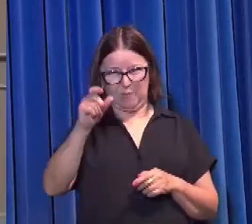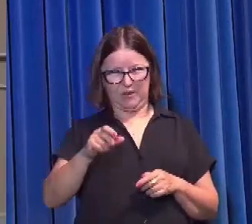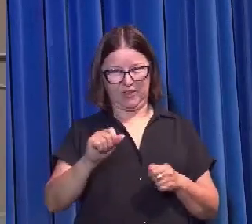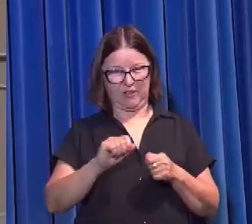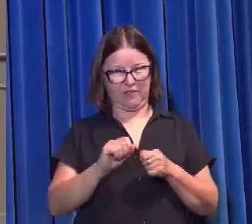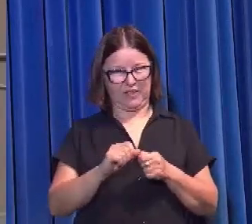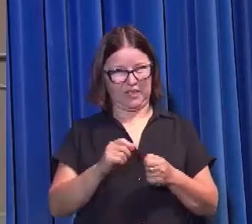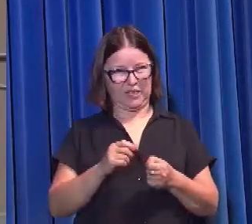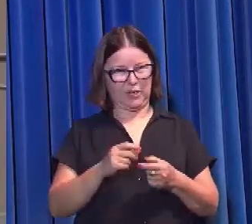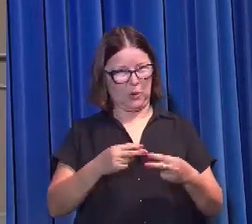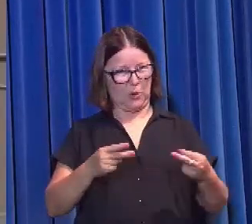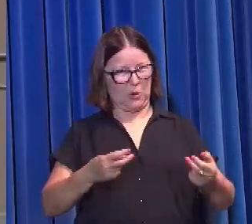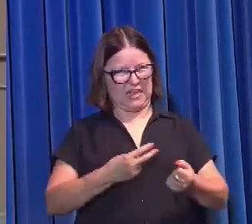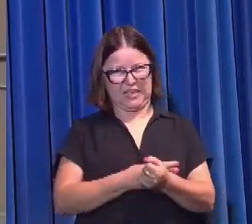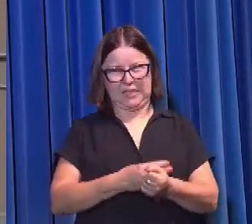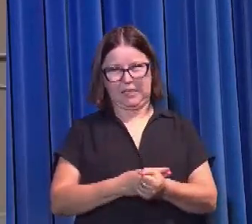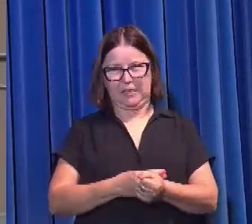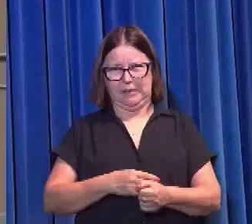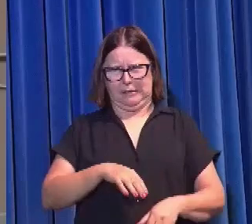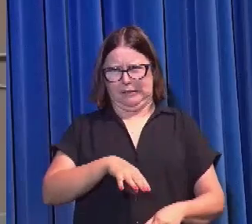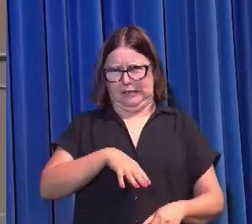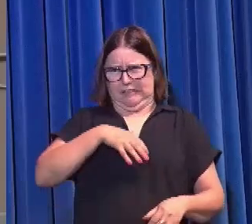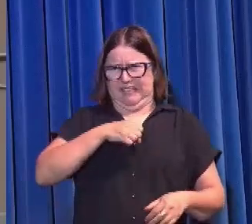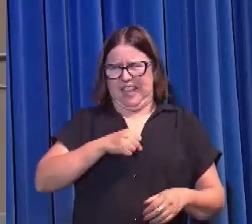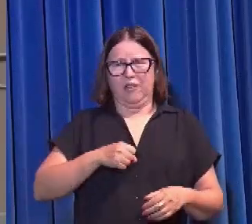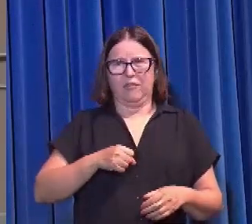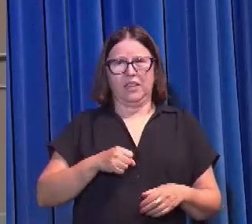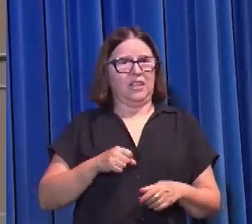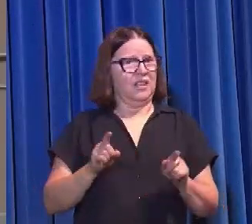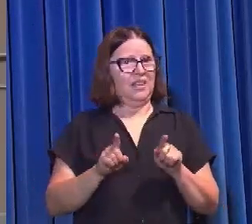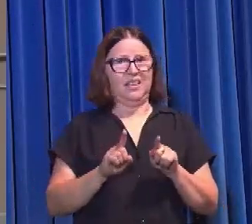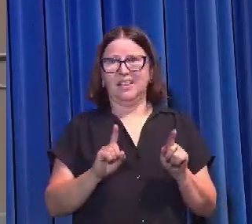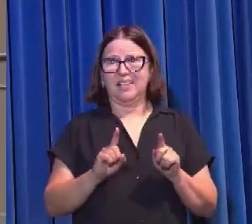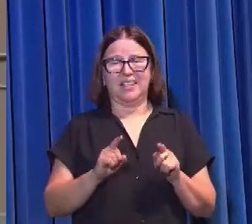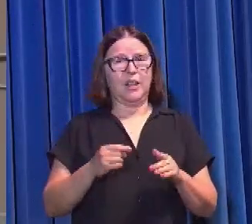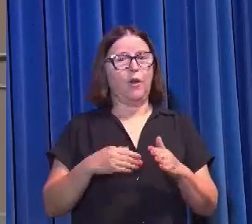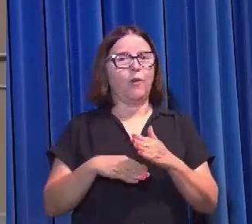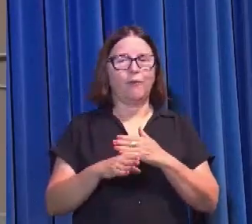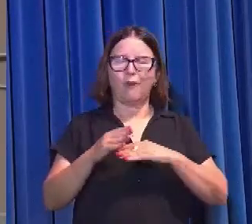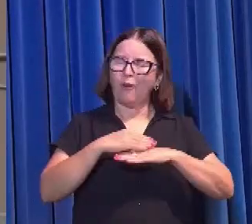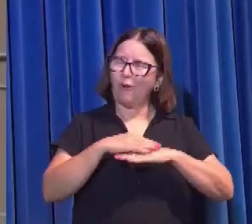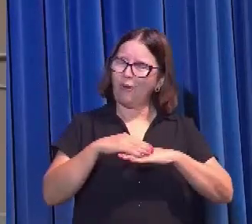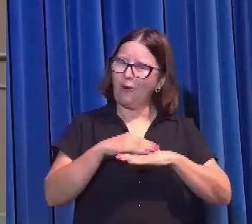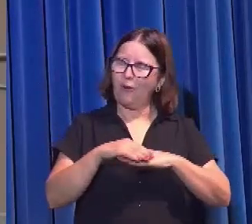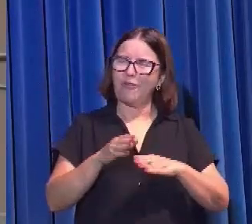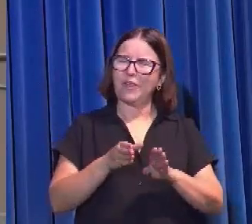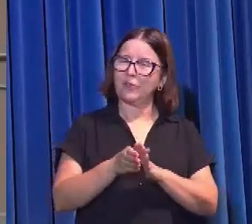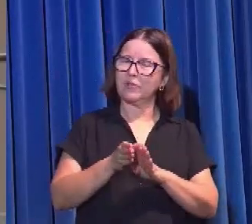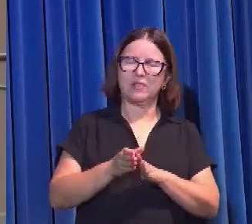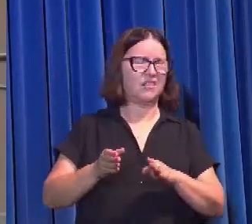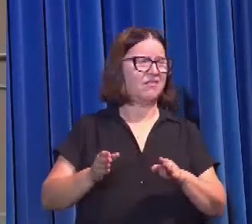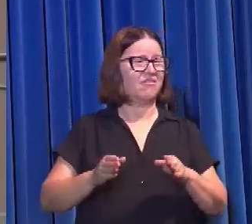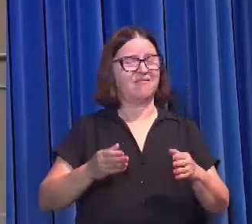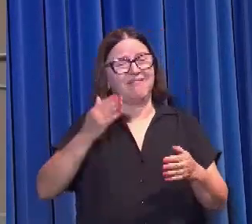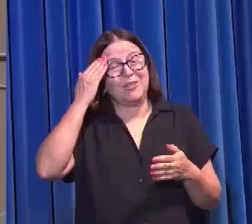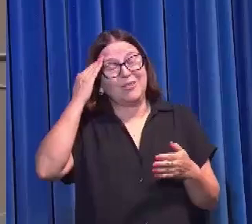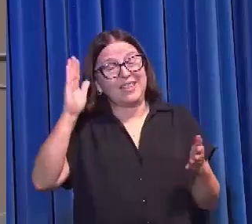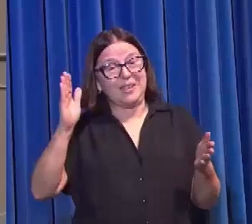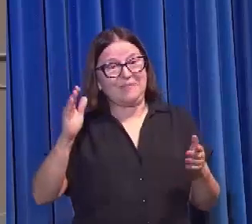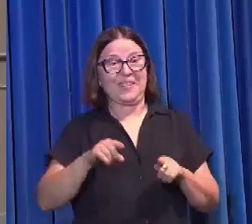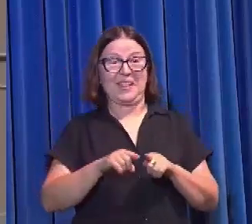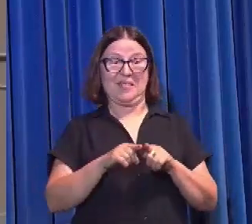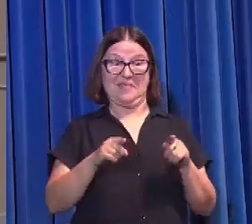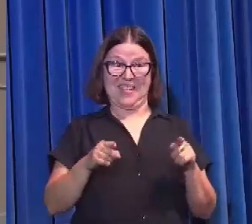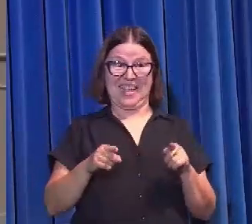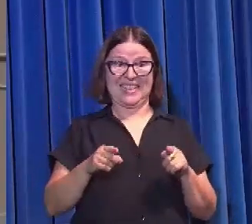cara, em vez de eu chegar em amor e exortá-lo, né? Então, o convívio com os irmãos, os dons que Deus deu